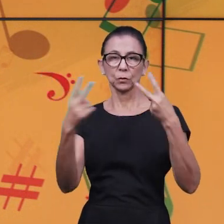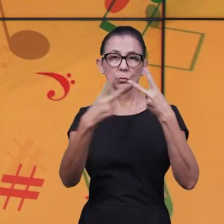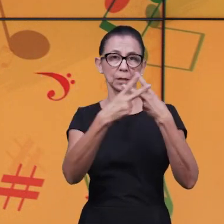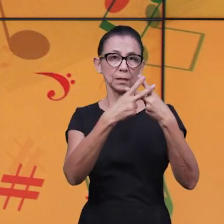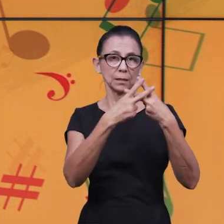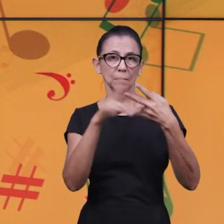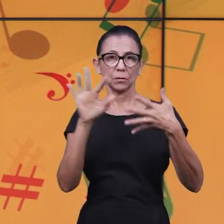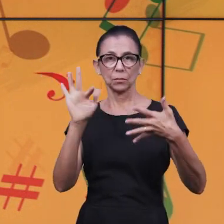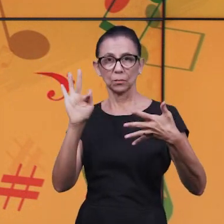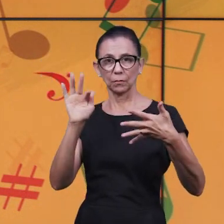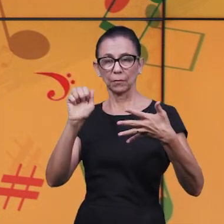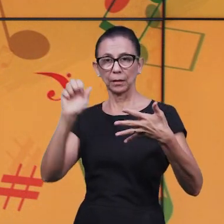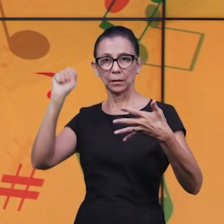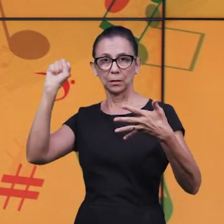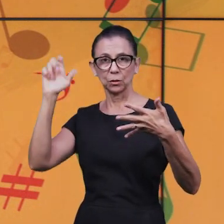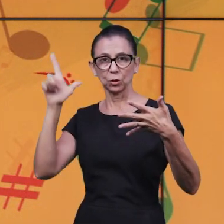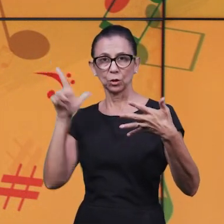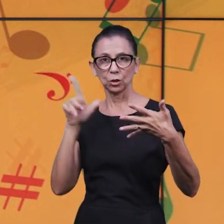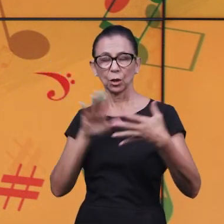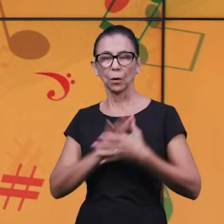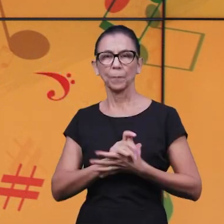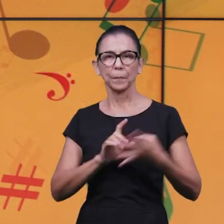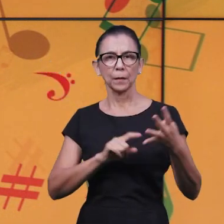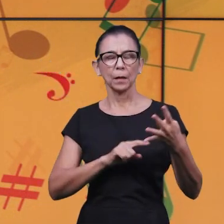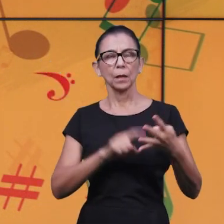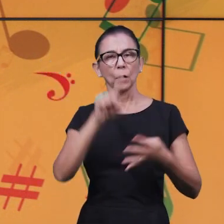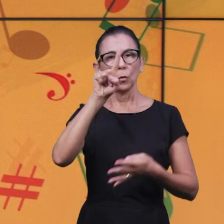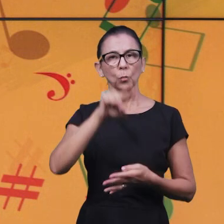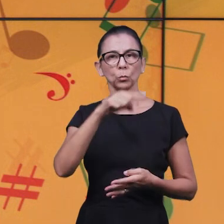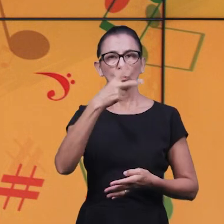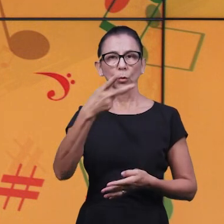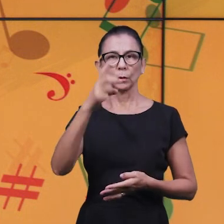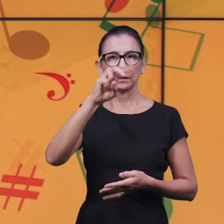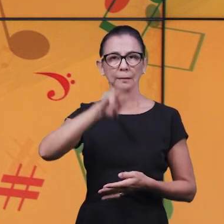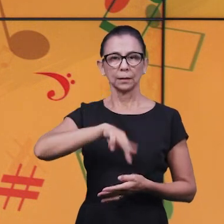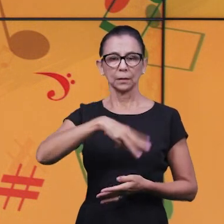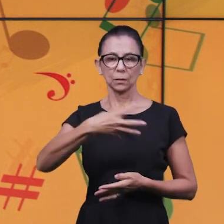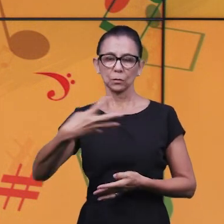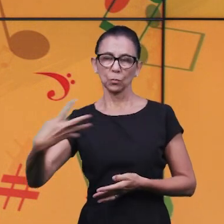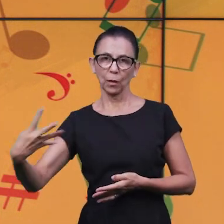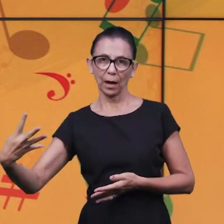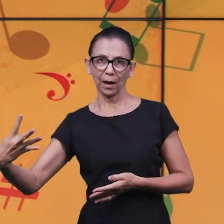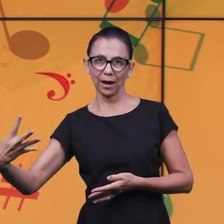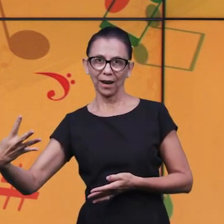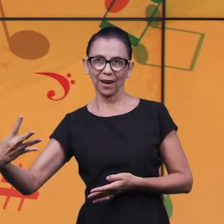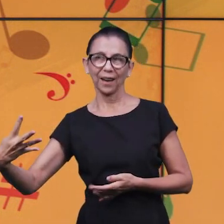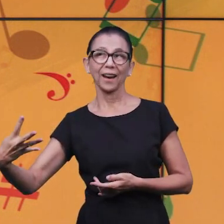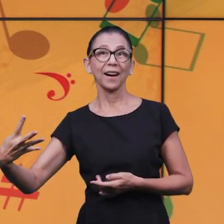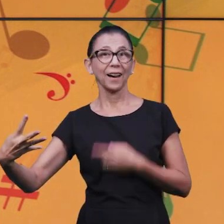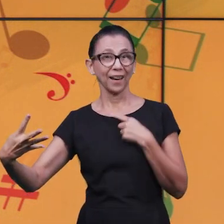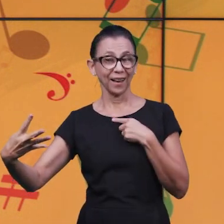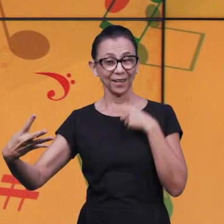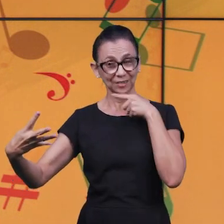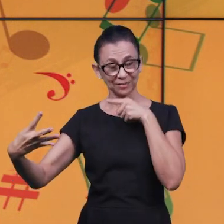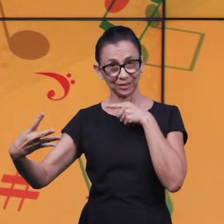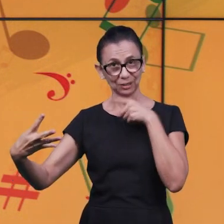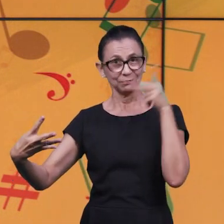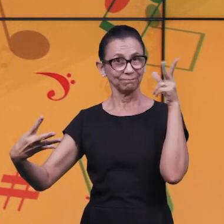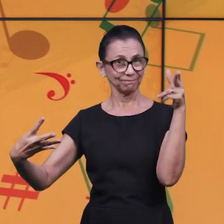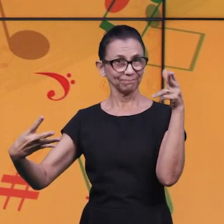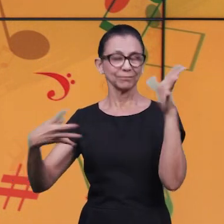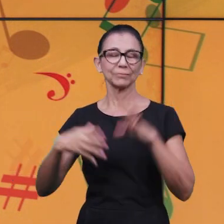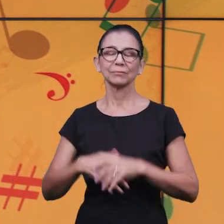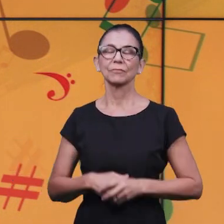sustenido. Nós temos 4 tempos para cada compasso. 1, 2, 3,